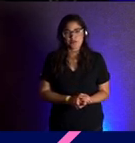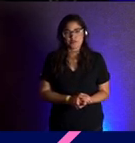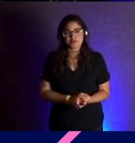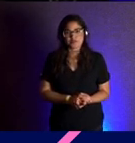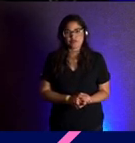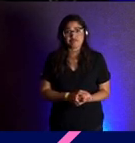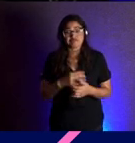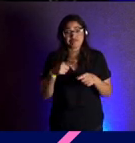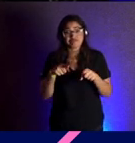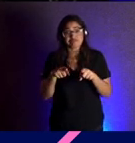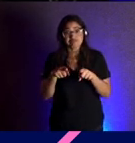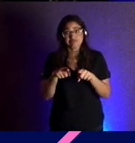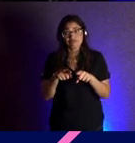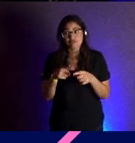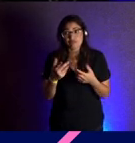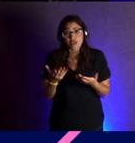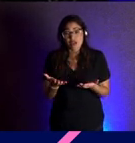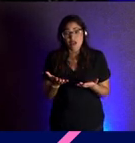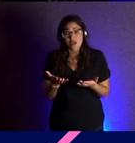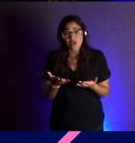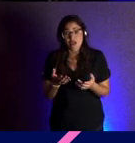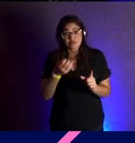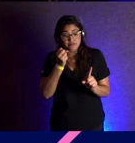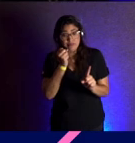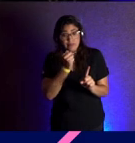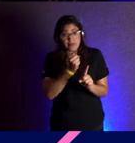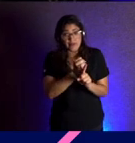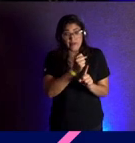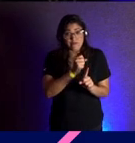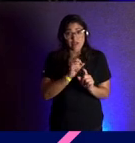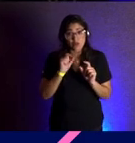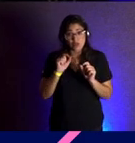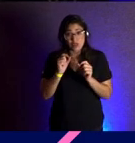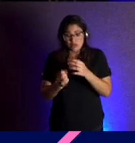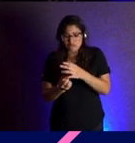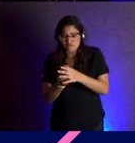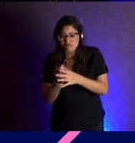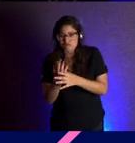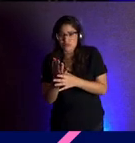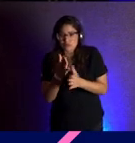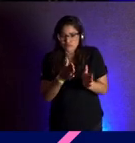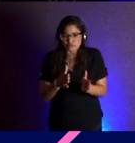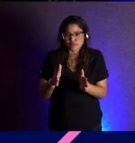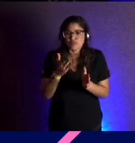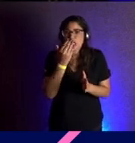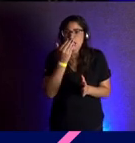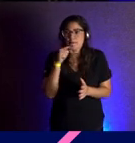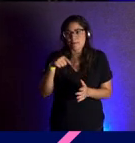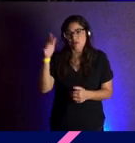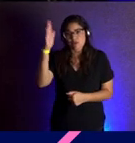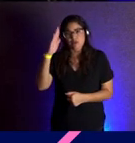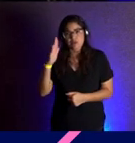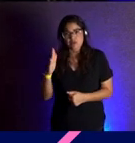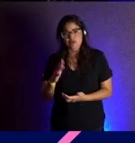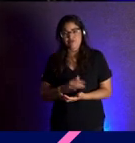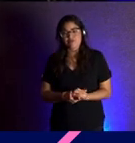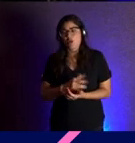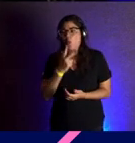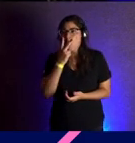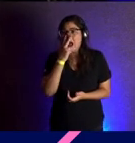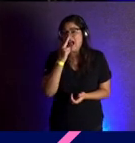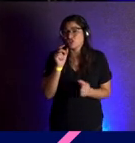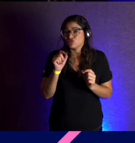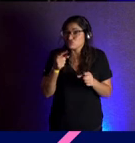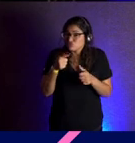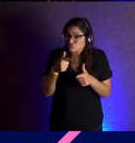E que, enfim, isso vai afetar a produção de alimentos no Brasil, não é tão distante. Então, eu acho que a água está batendo, e